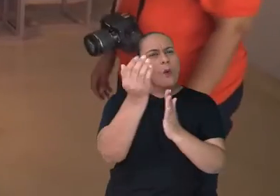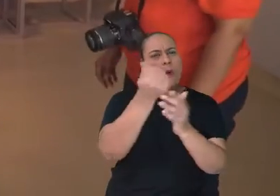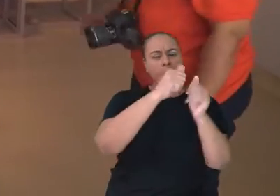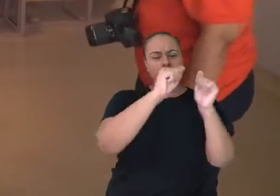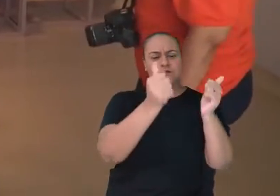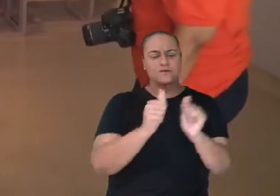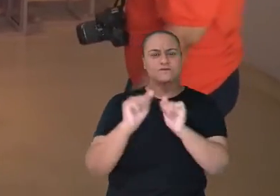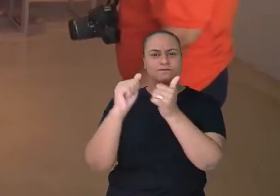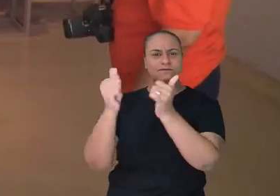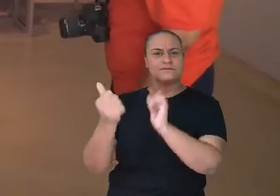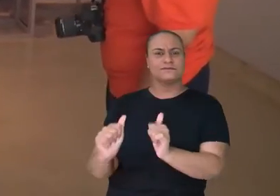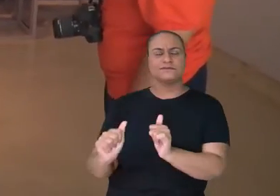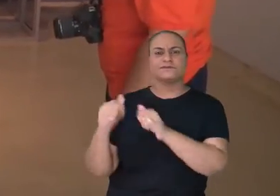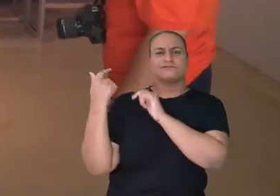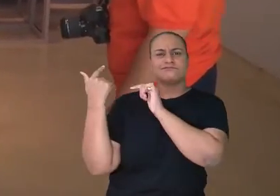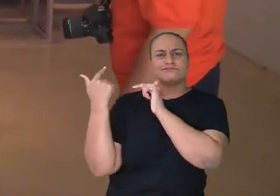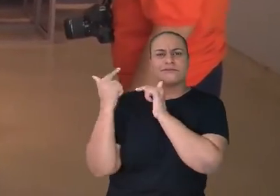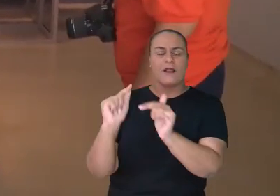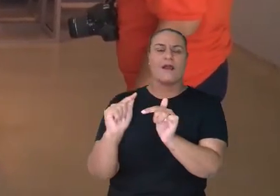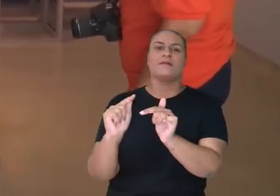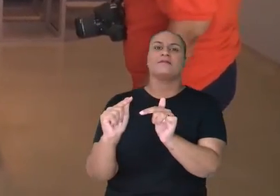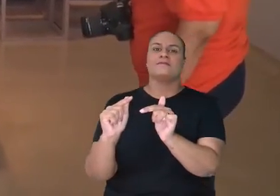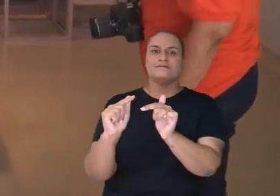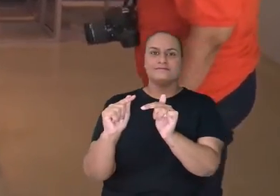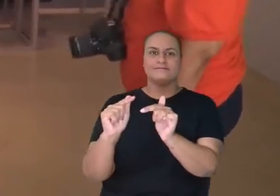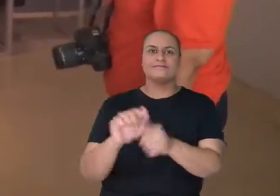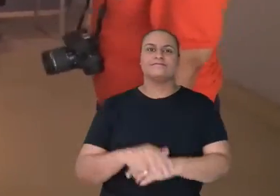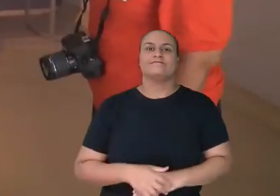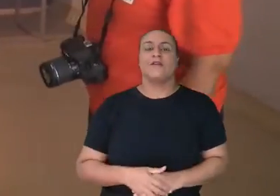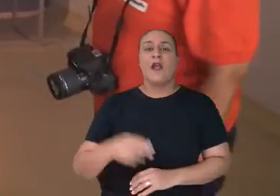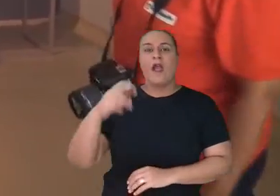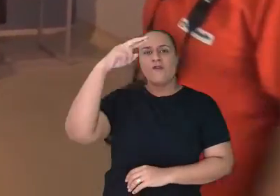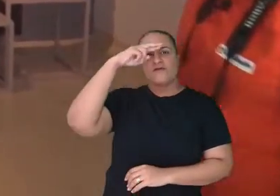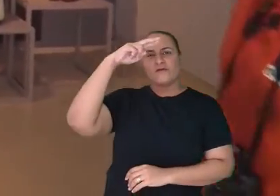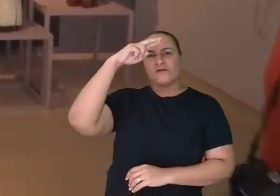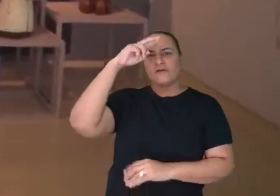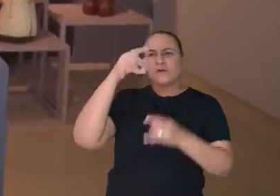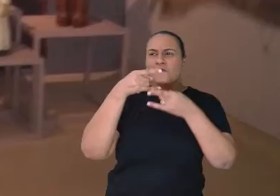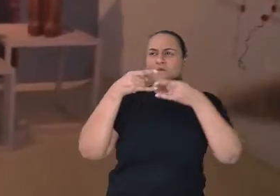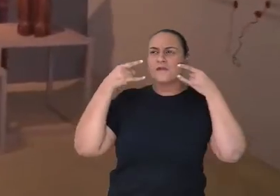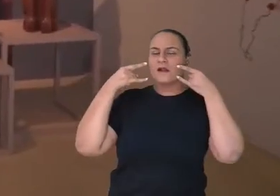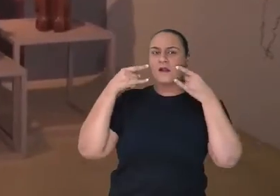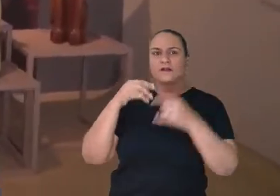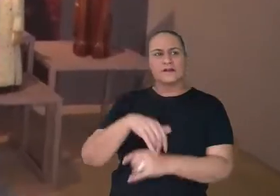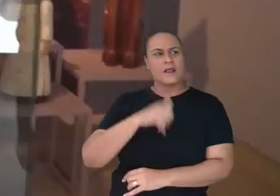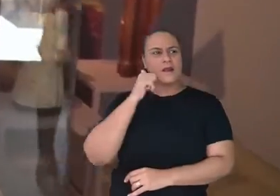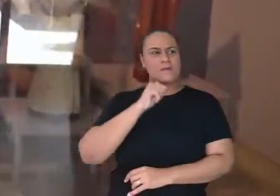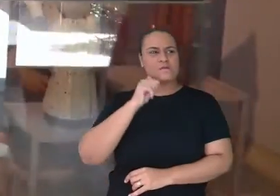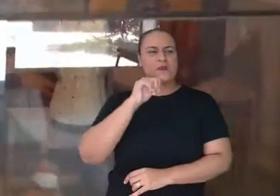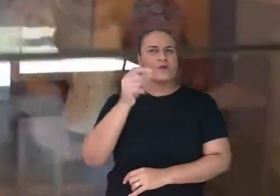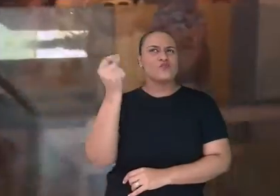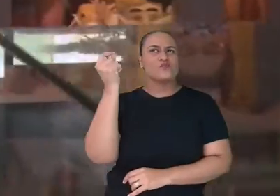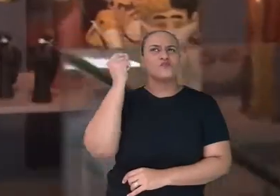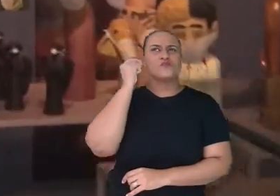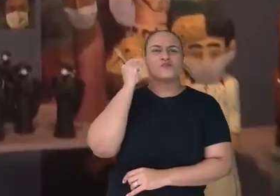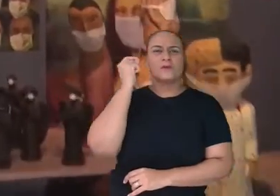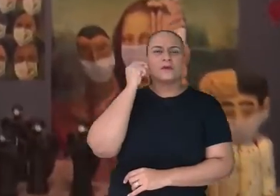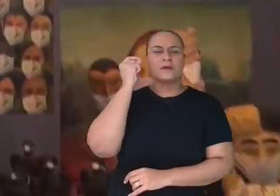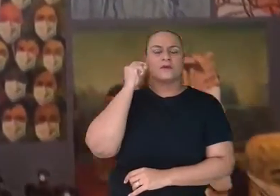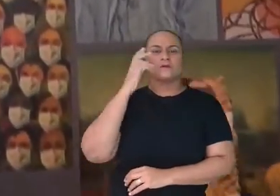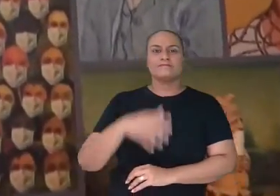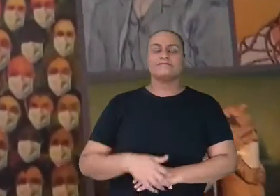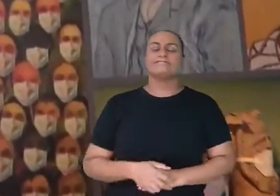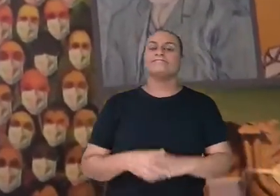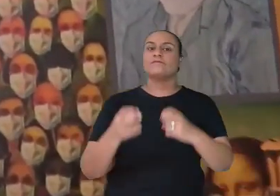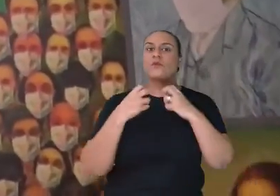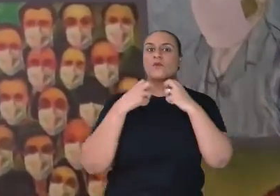clássicas. Sim. O Van Gogh, a Frida de máscara. Meu Deus, a mulher com brinco de pérolas, eu amo esse quadro. O Grito de Munch,